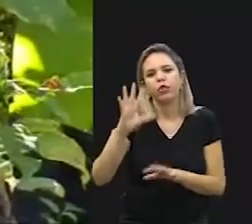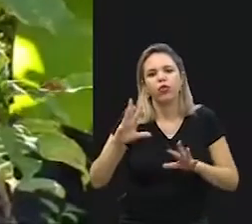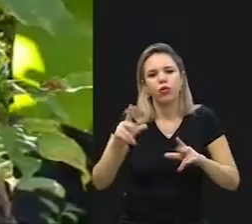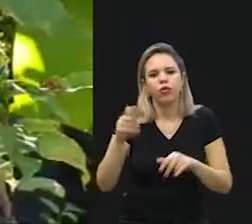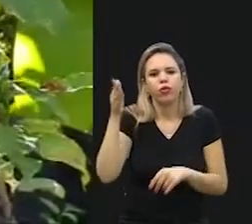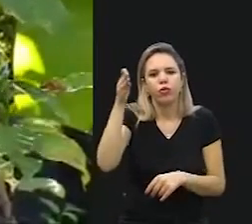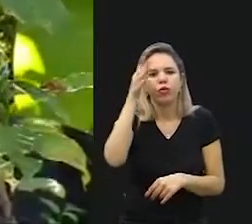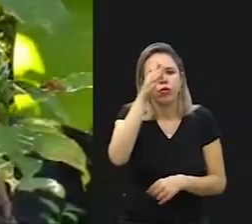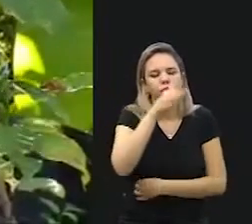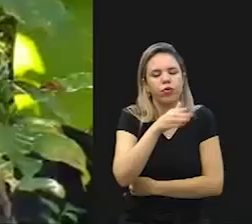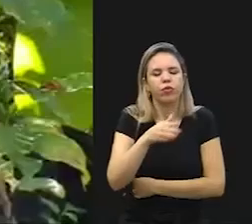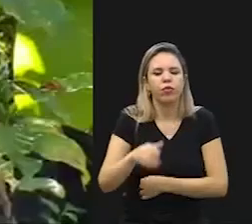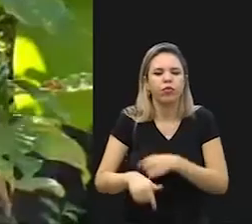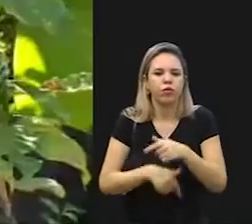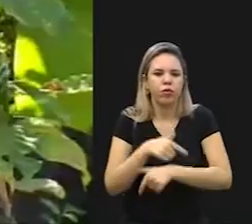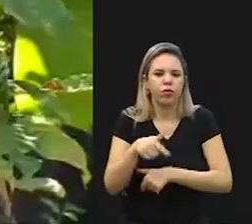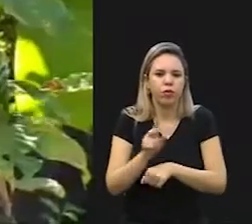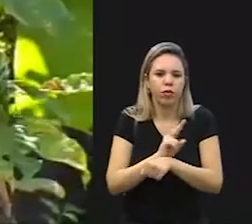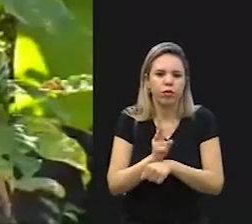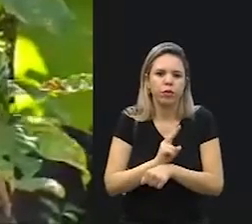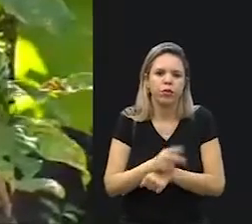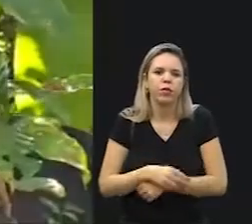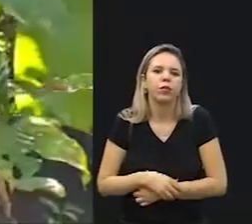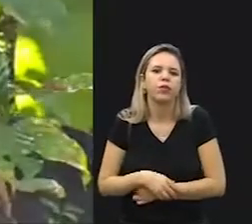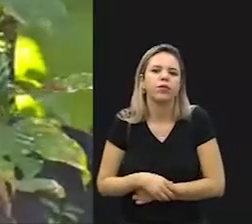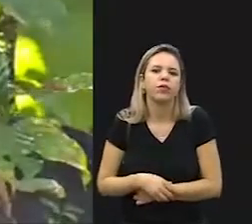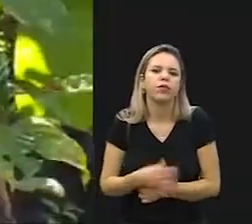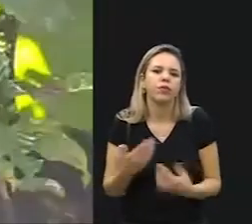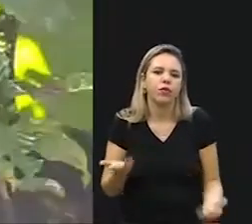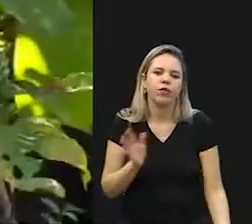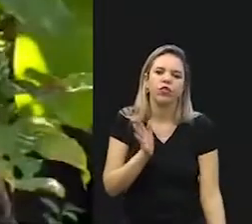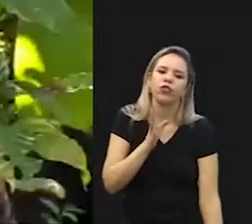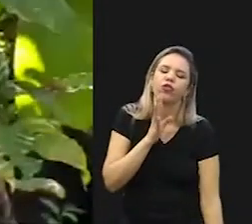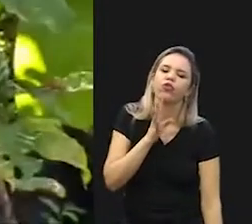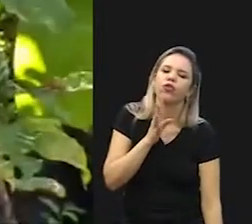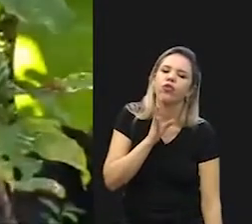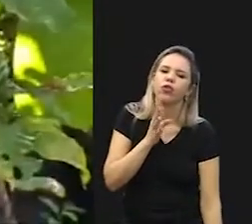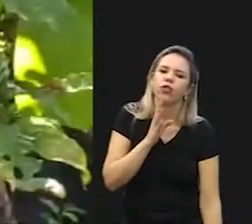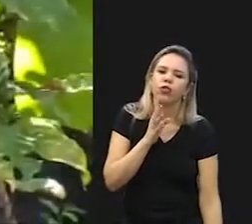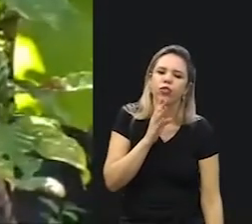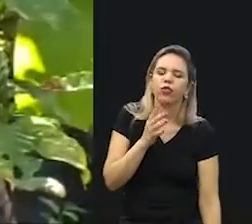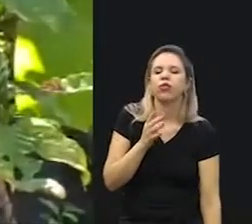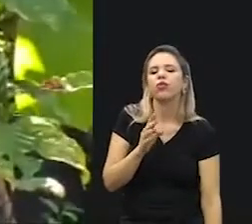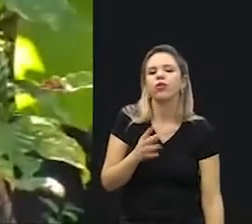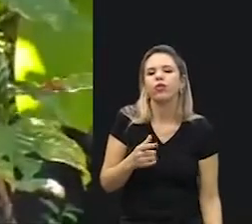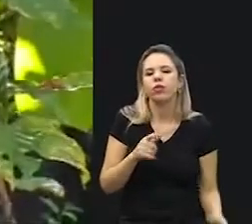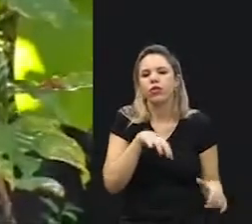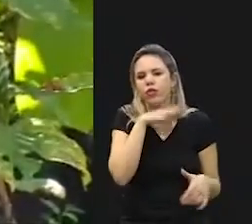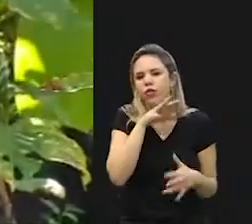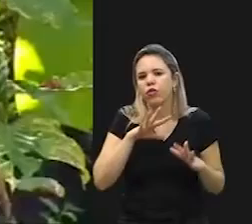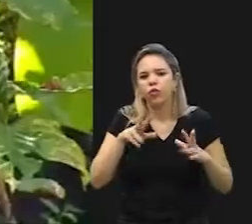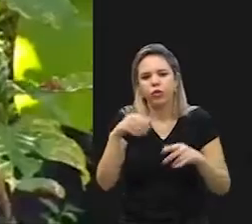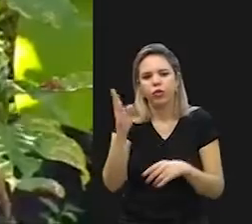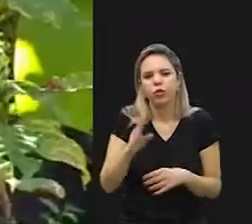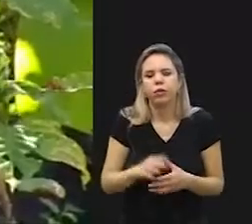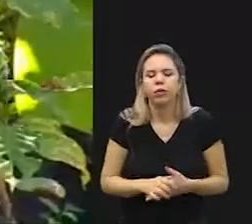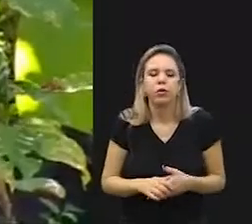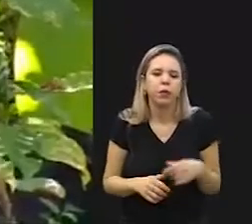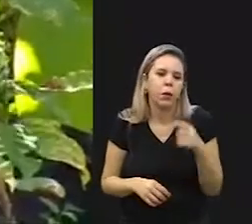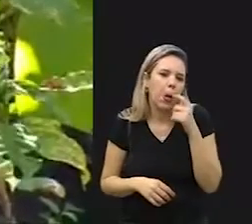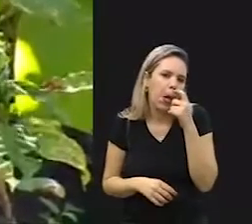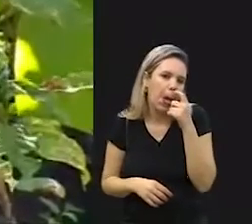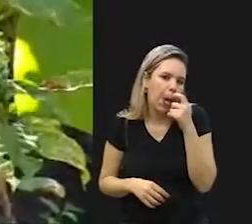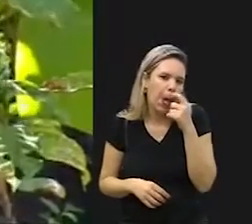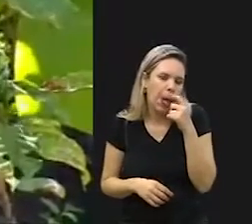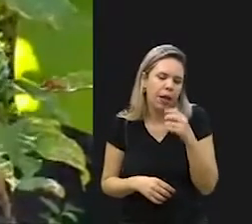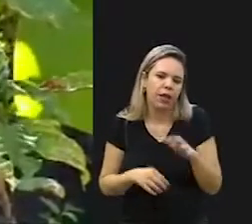todo, executando esses trabalhos de monitoramento. Então eu já conheço também bichos do Brasil todo. E em consideração